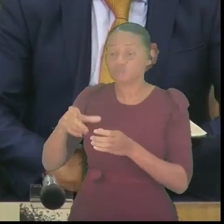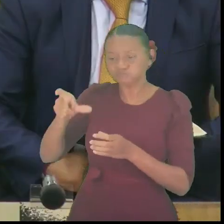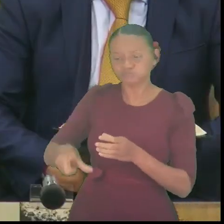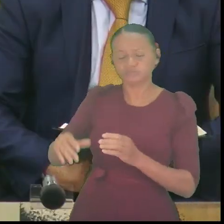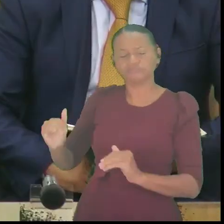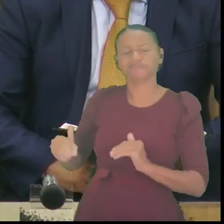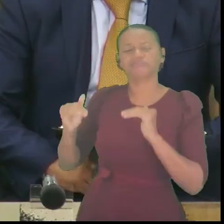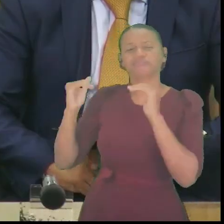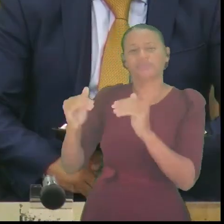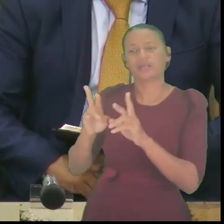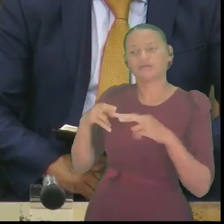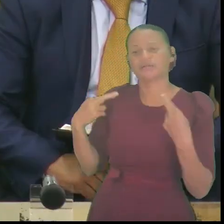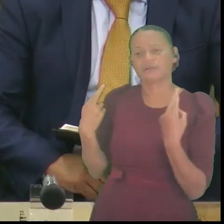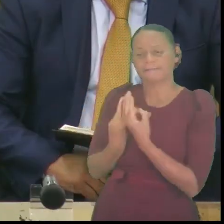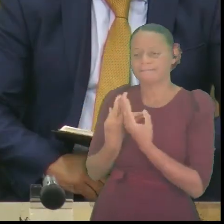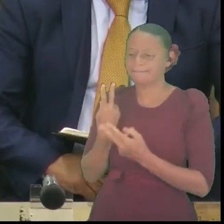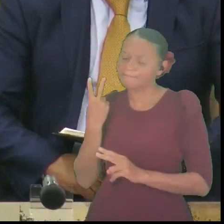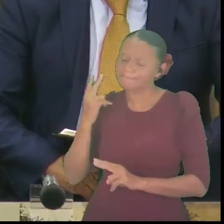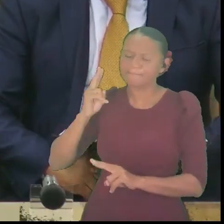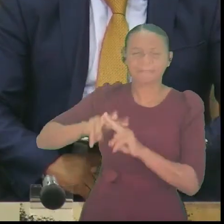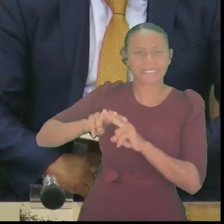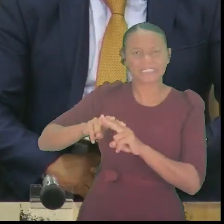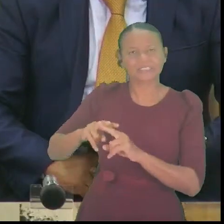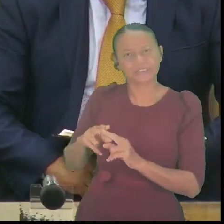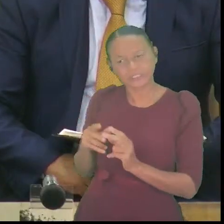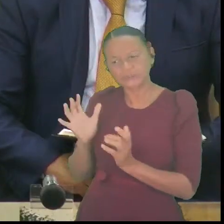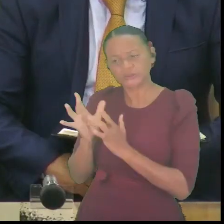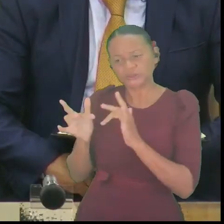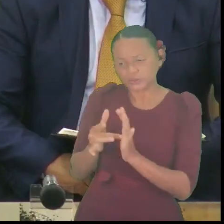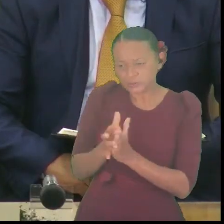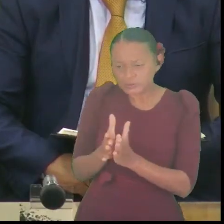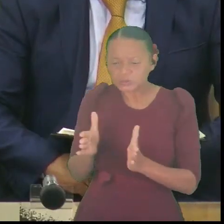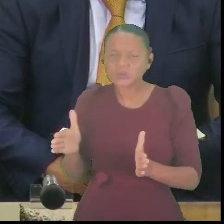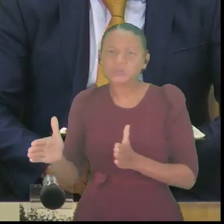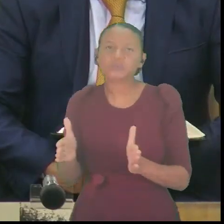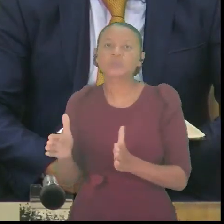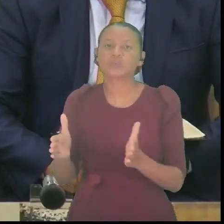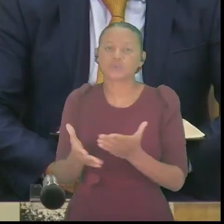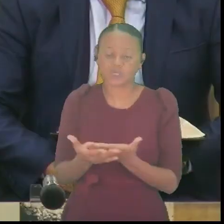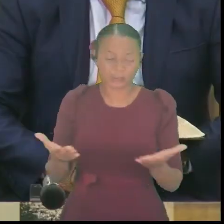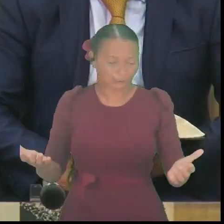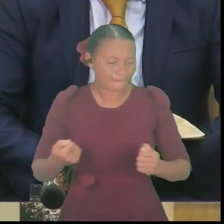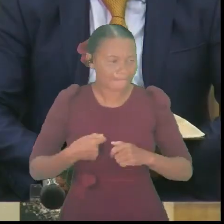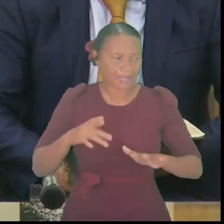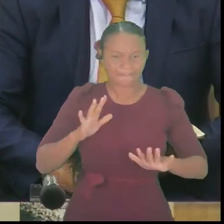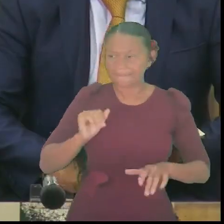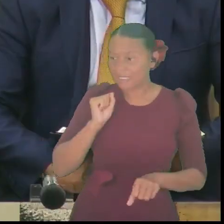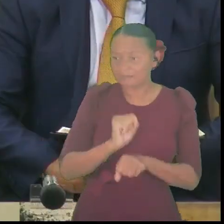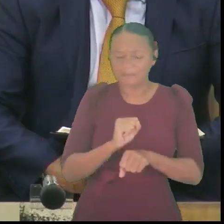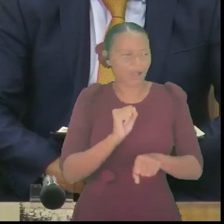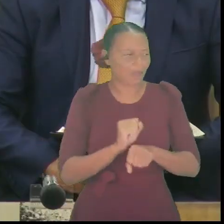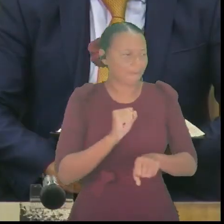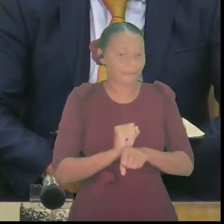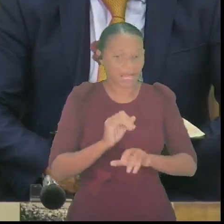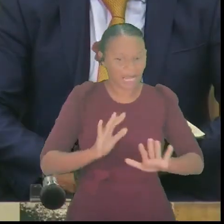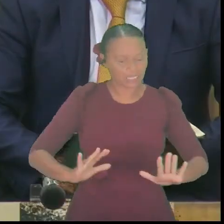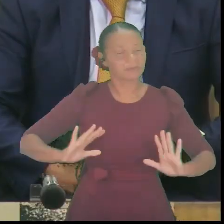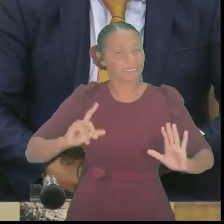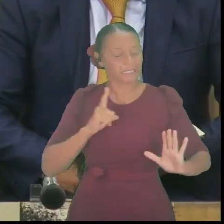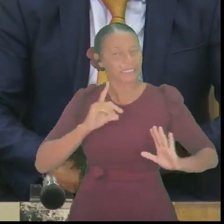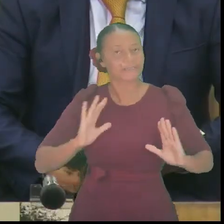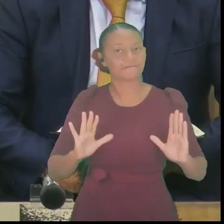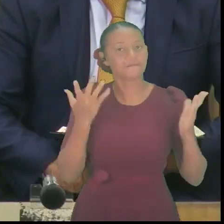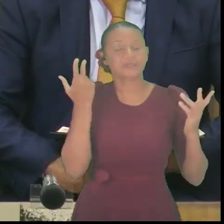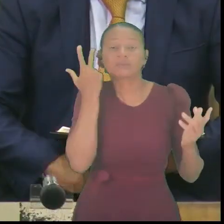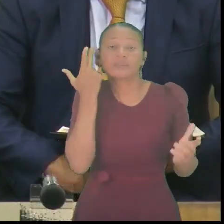deveriam pelo menos prender Jesus durante a Páscoa para que esta grande movimentação não fosse interrompida. O que,